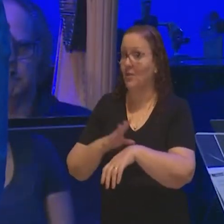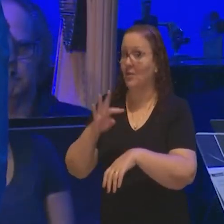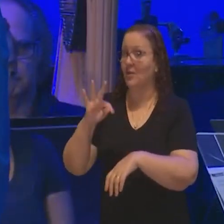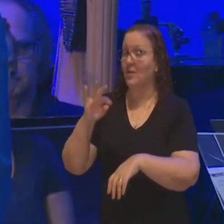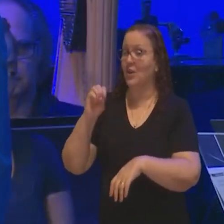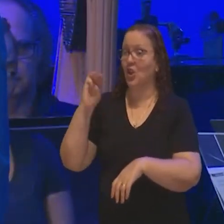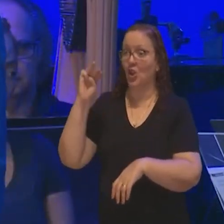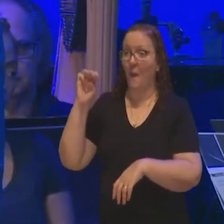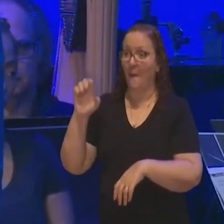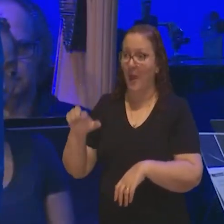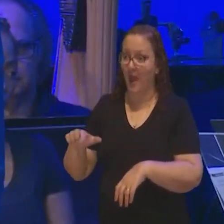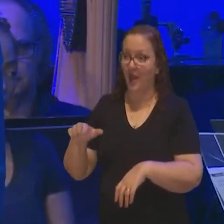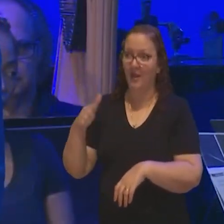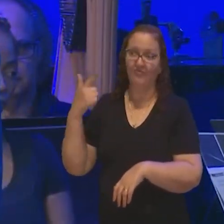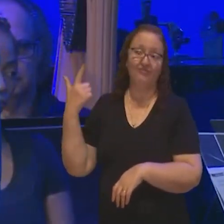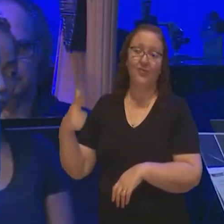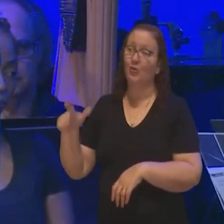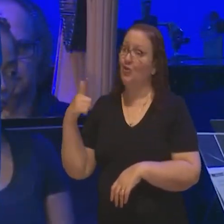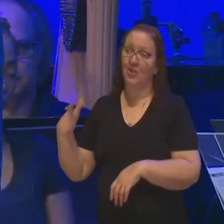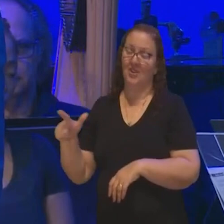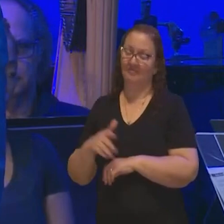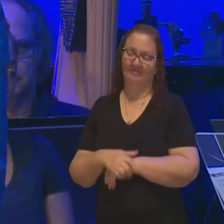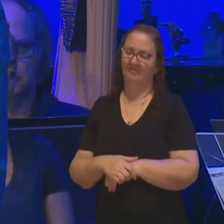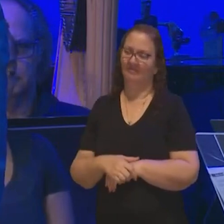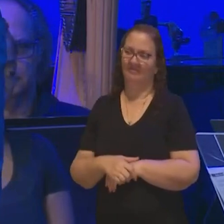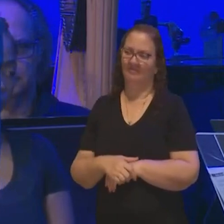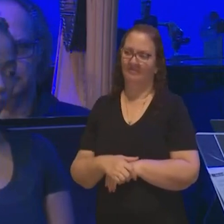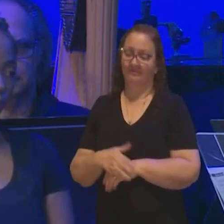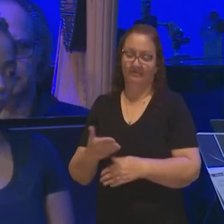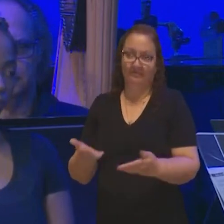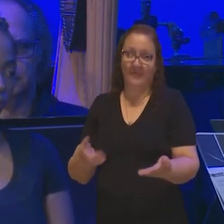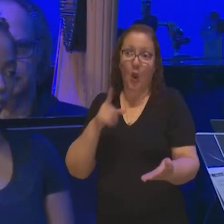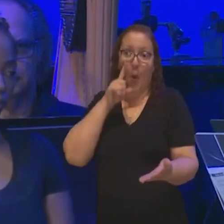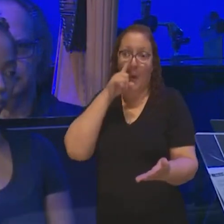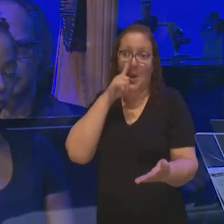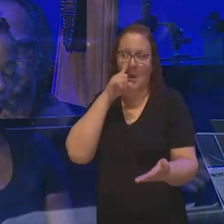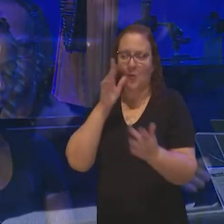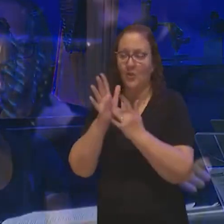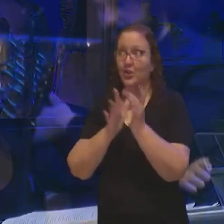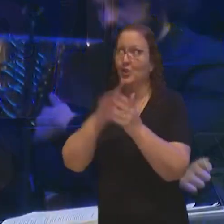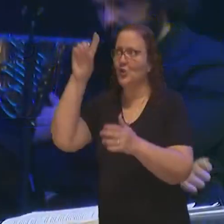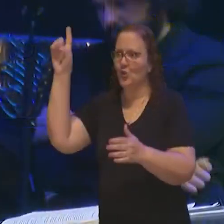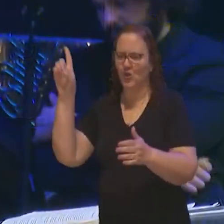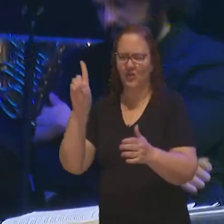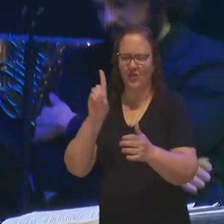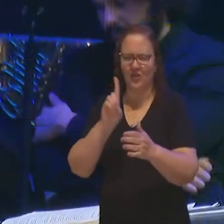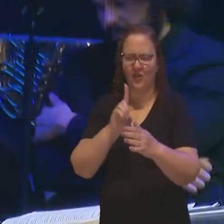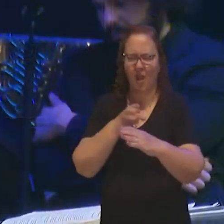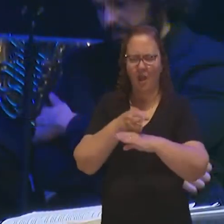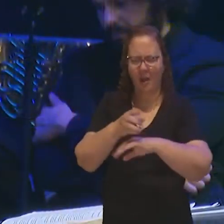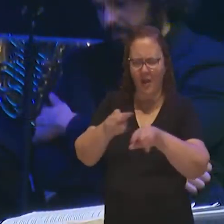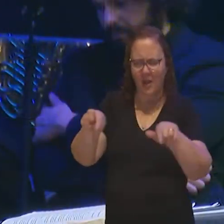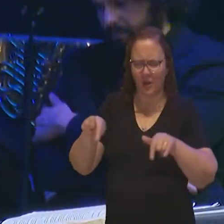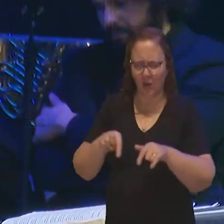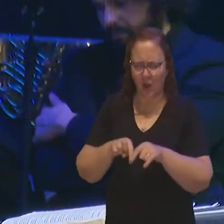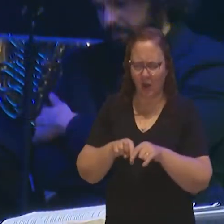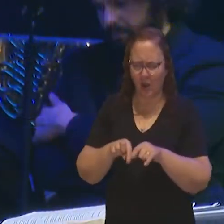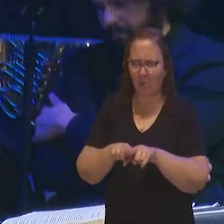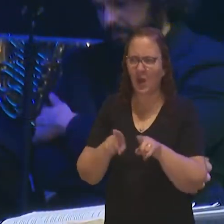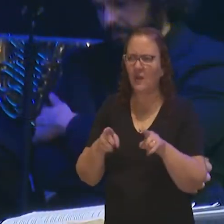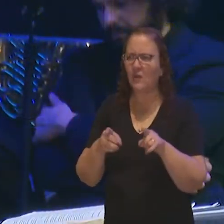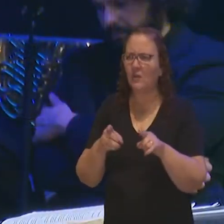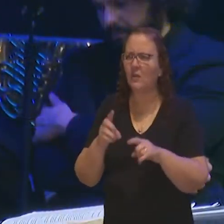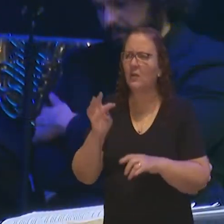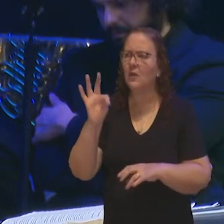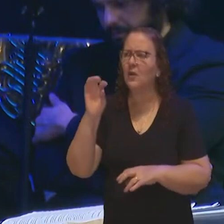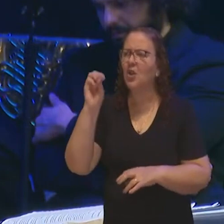O perigo se revelou aqui, porque Jesus chega diante dos discípulos e cadê o Tomé? Ele não está